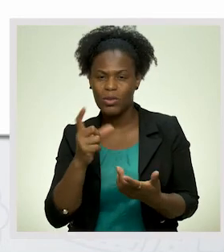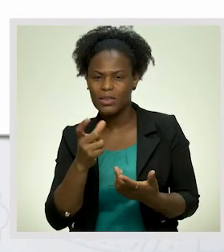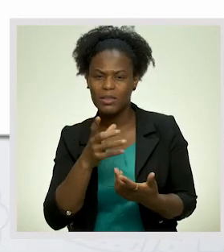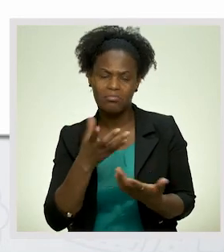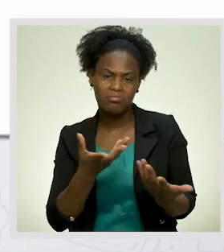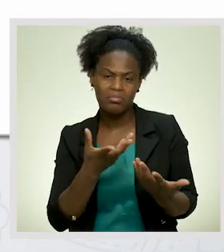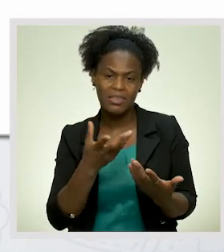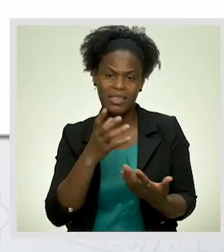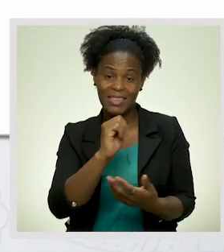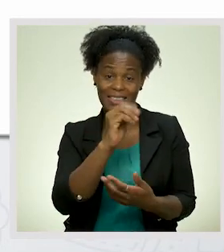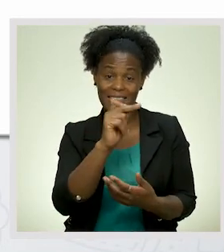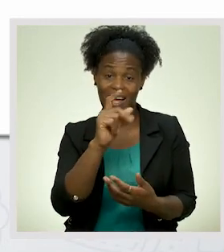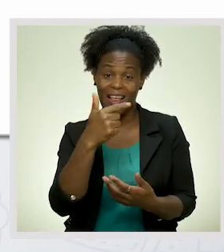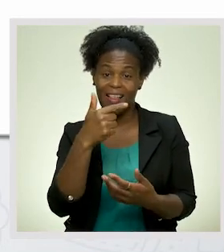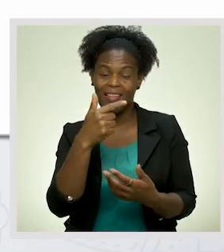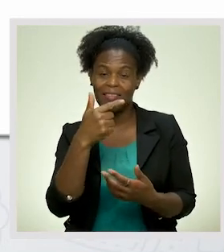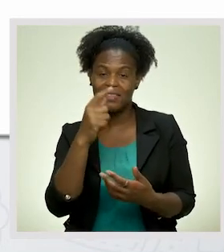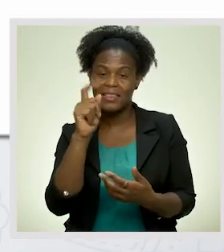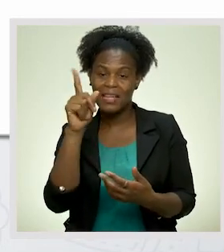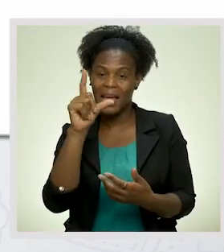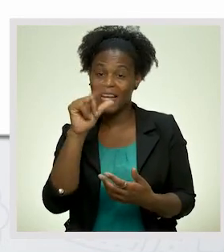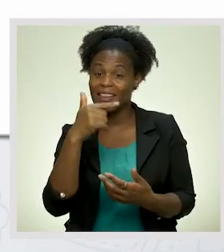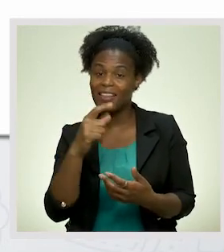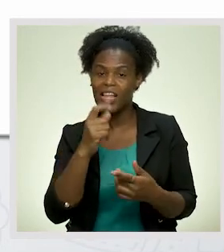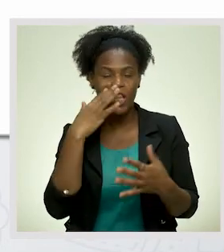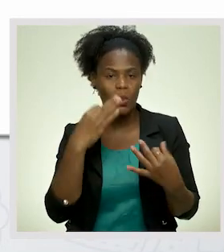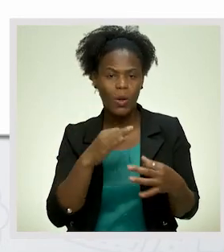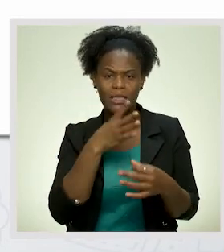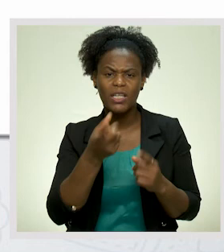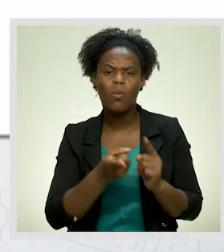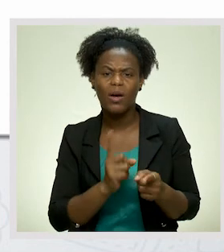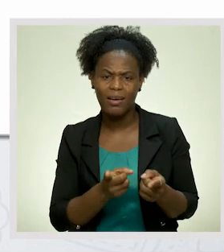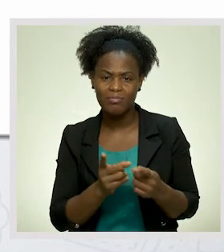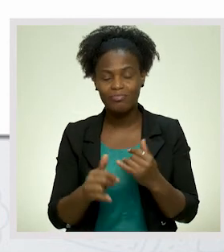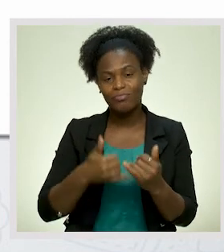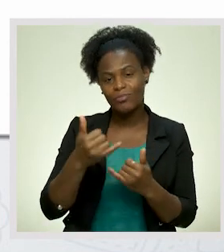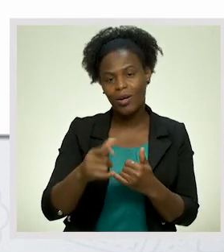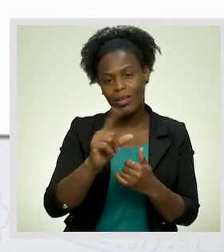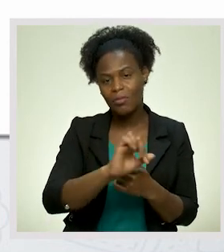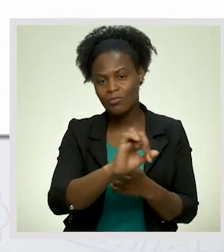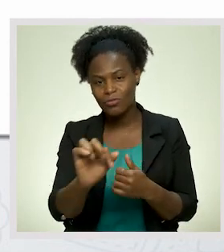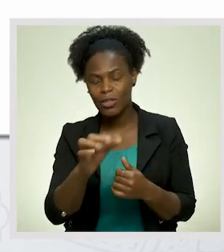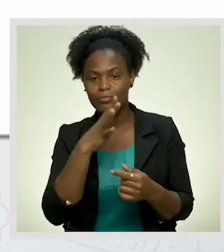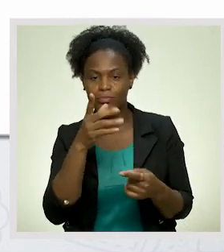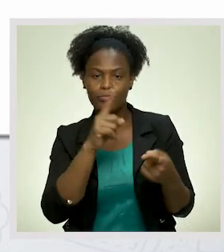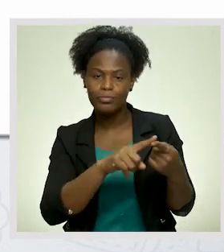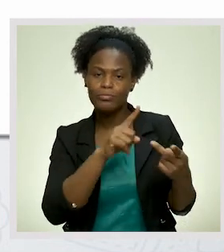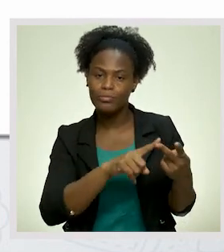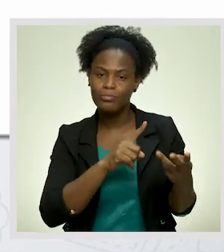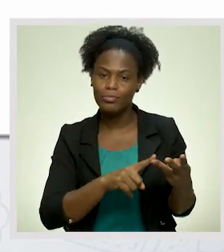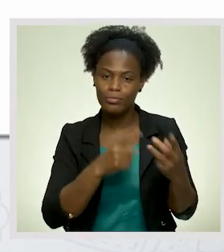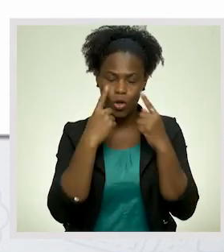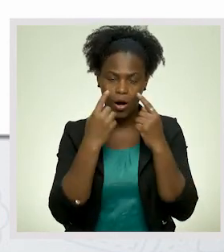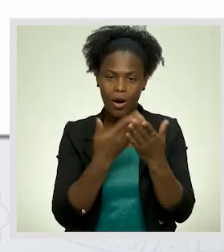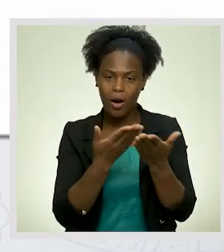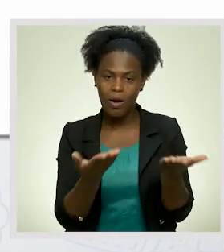de satélite natural, vão definir o satélite natural e vão apontar, vão apresentar